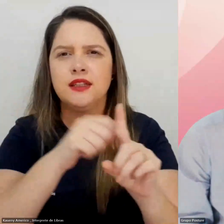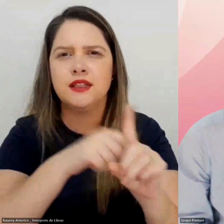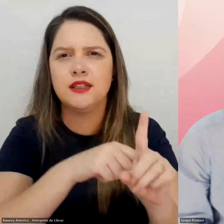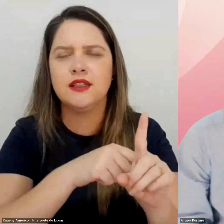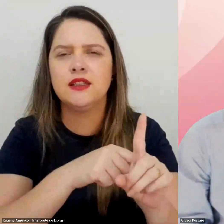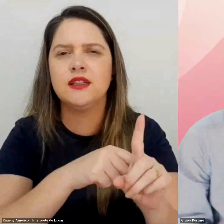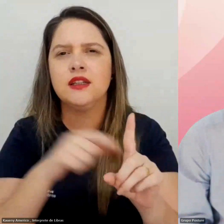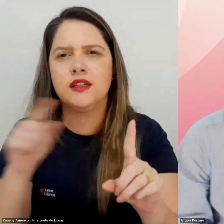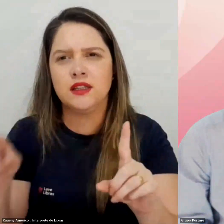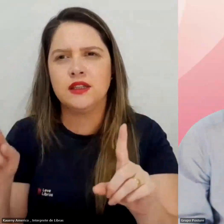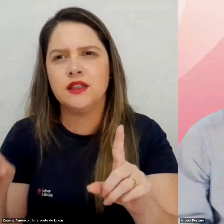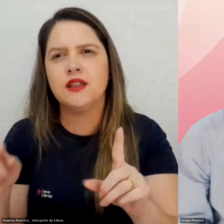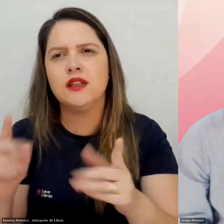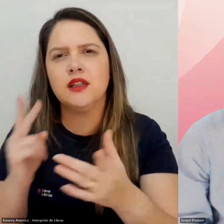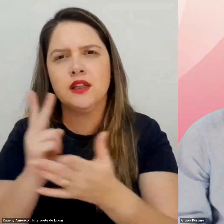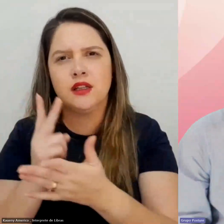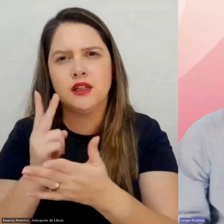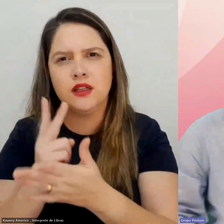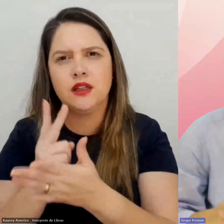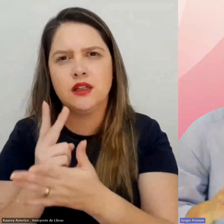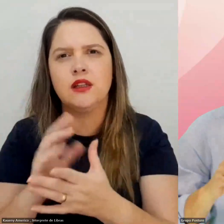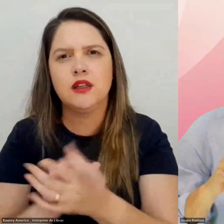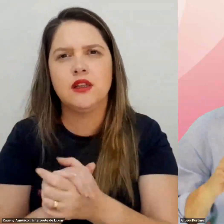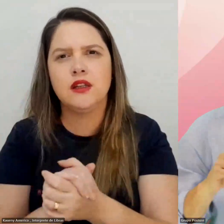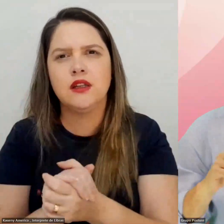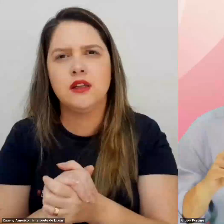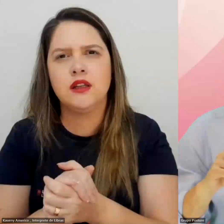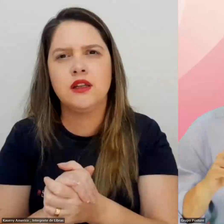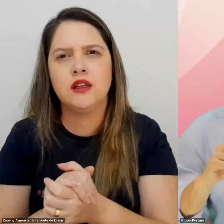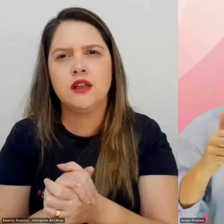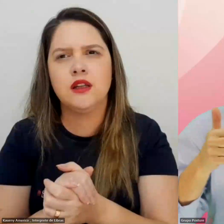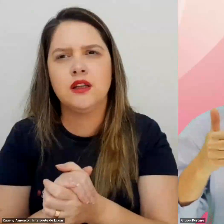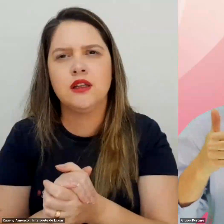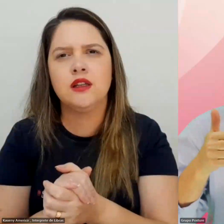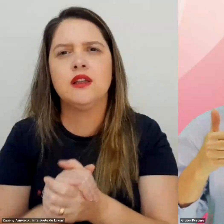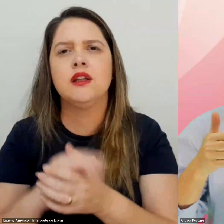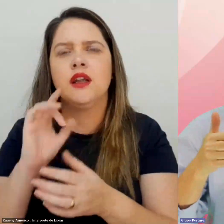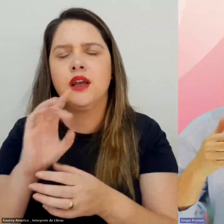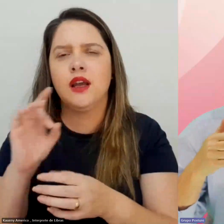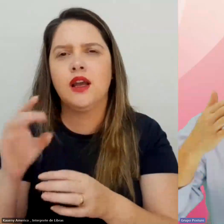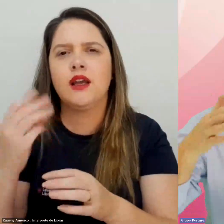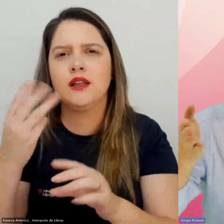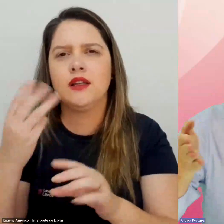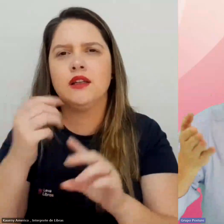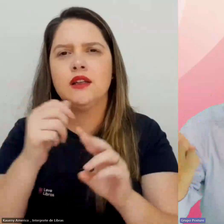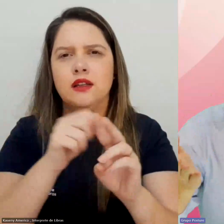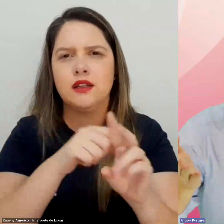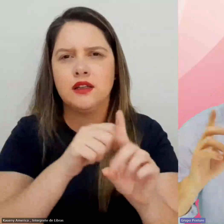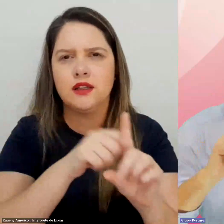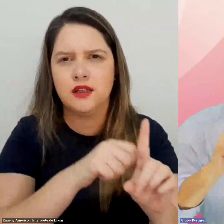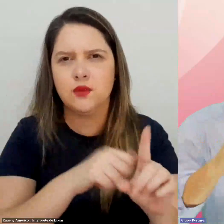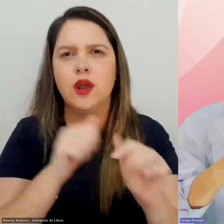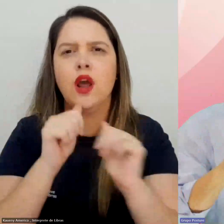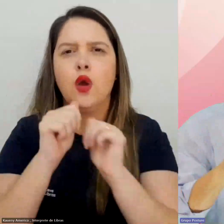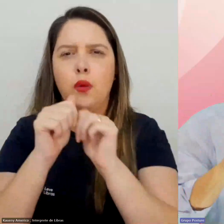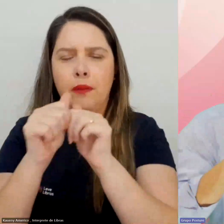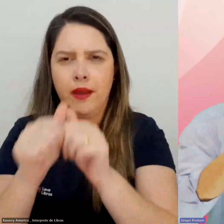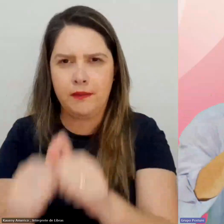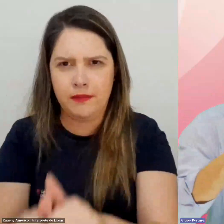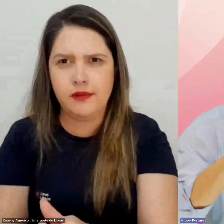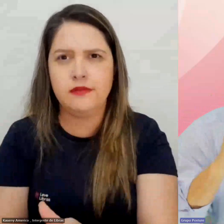vez que eu tava indo. Ela fazia a cada 3 meses pra ver se O ela tá ok. acompanhamento. Então, assim, só Acompanhamento,